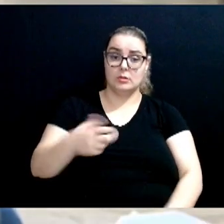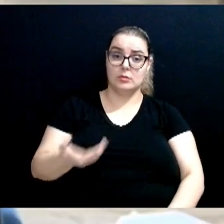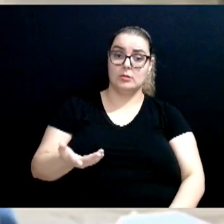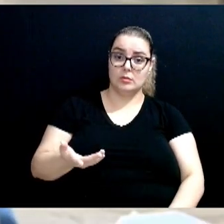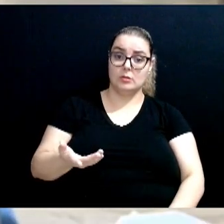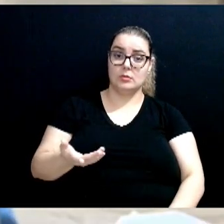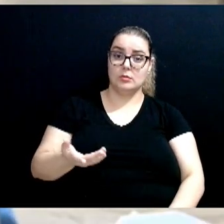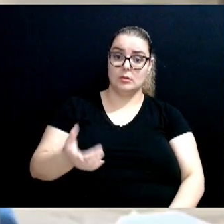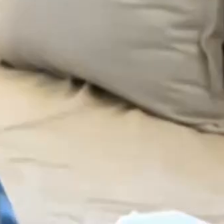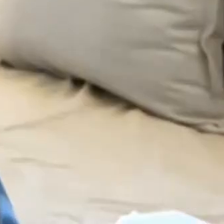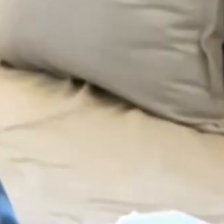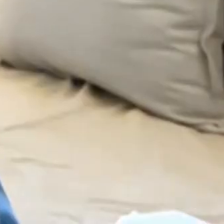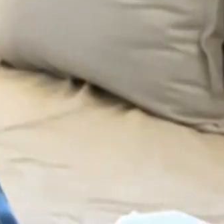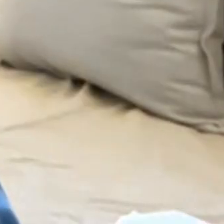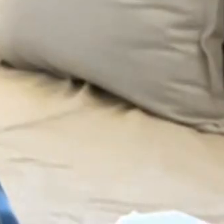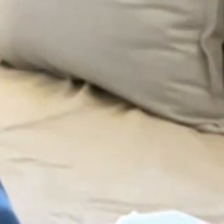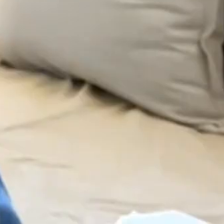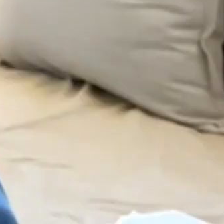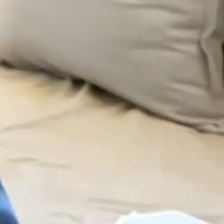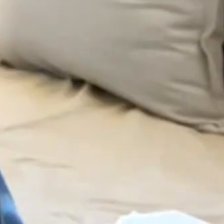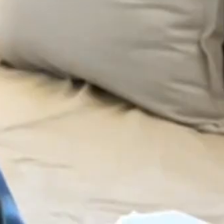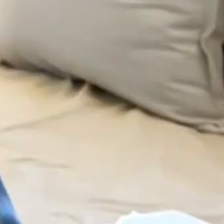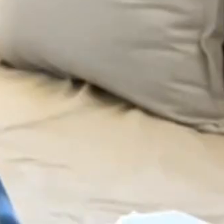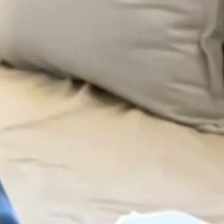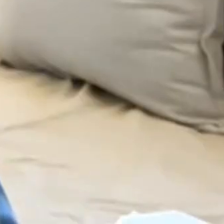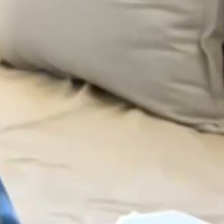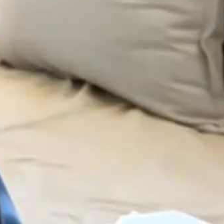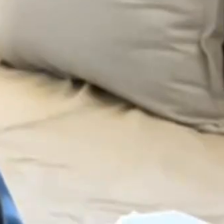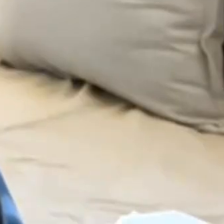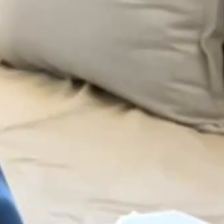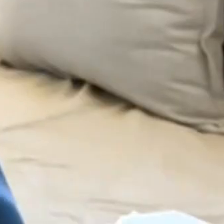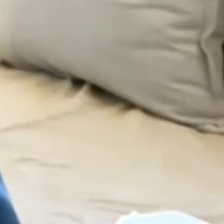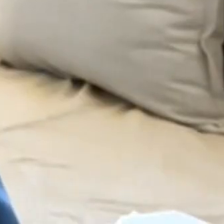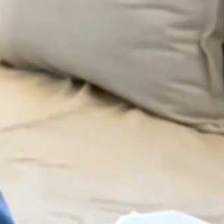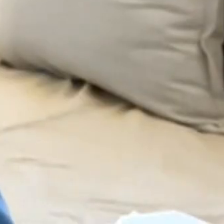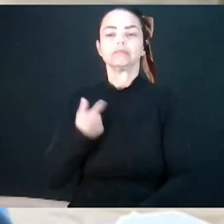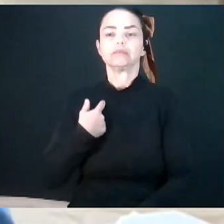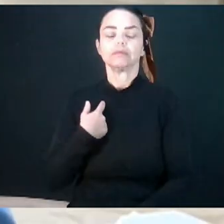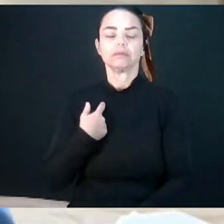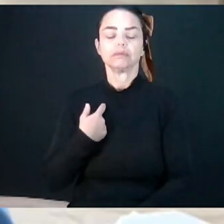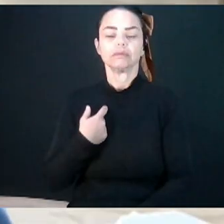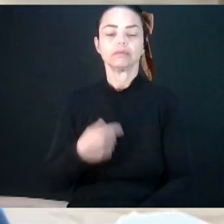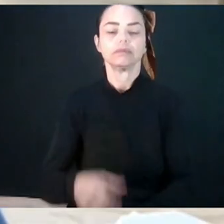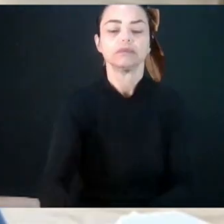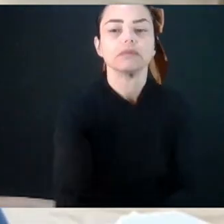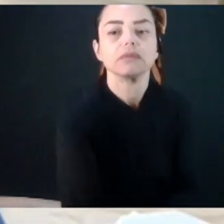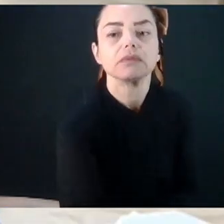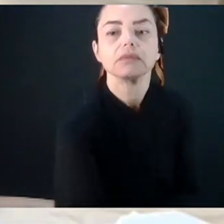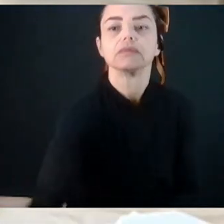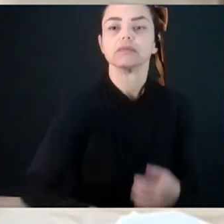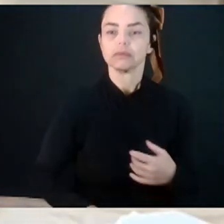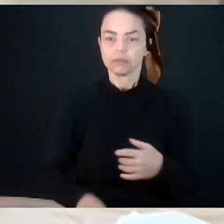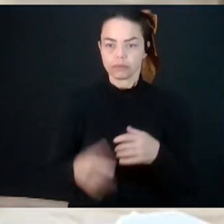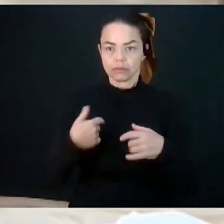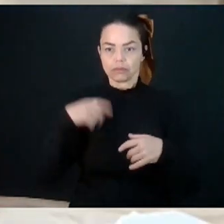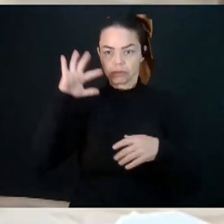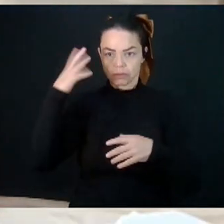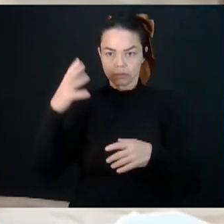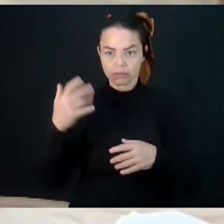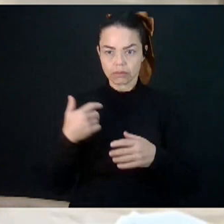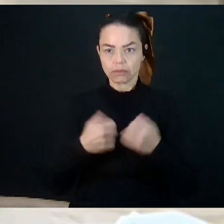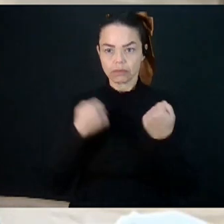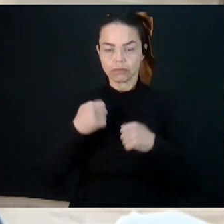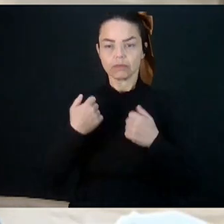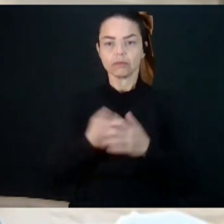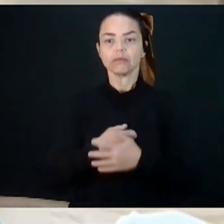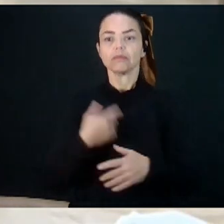uma responsabilidade muito grande, porque grande parte ali do que ela fez, ela estava consciente,